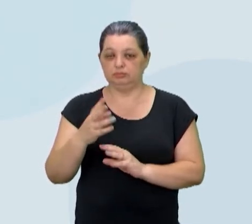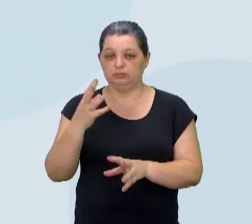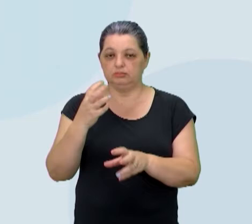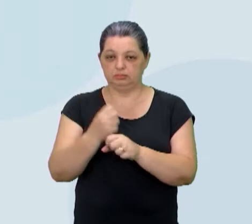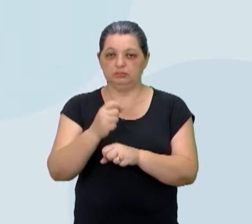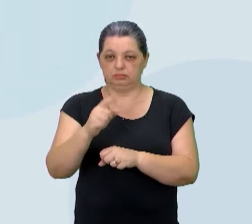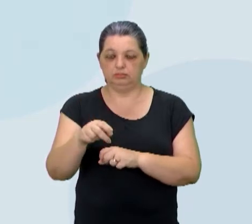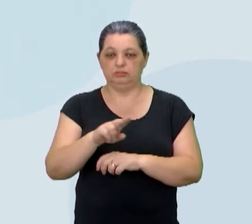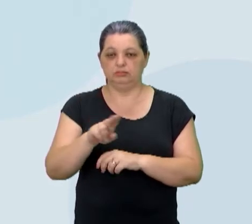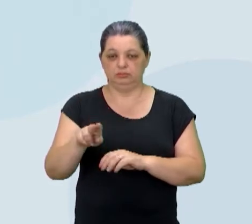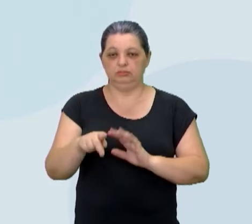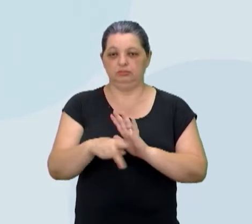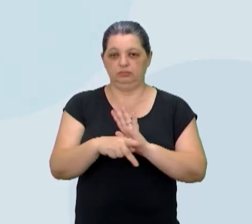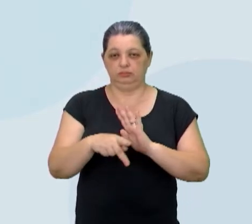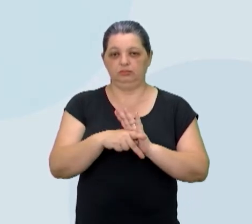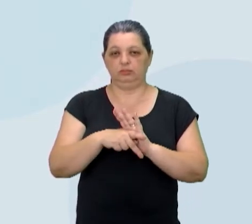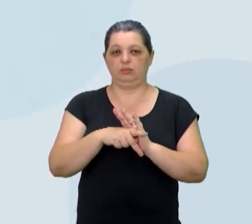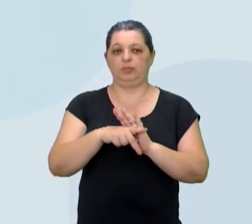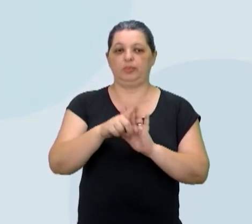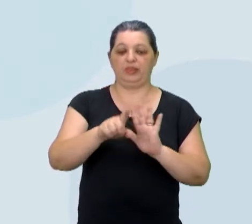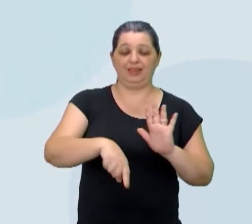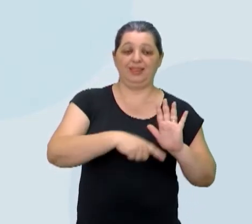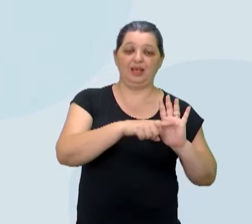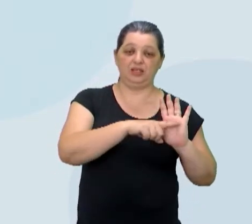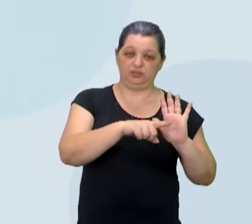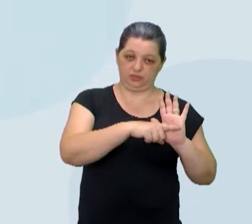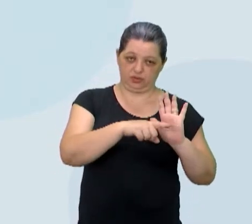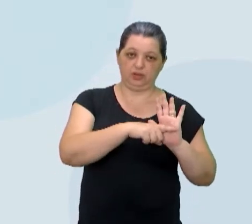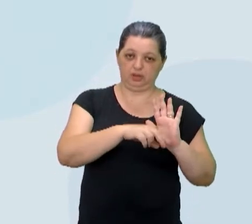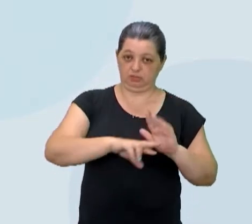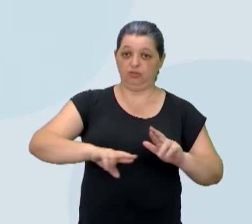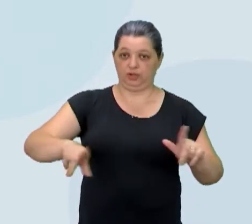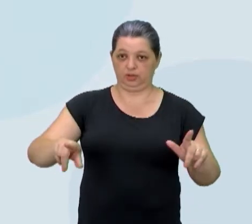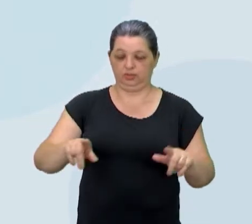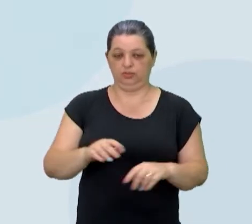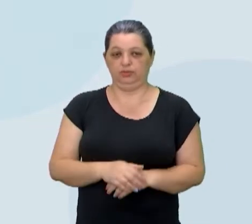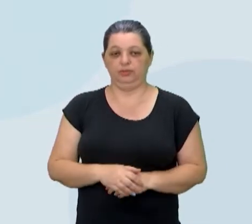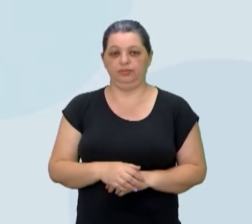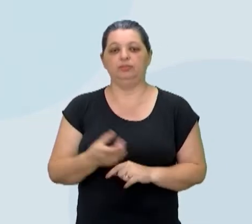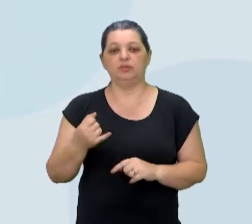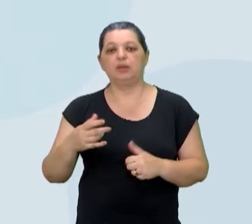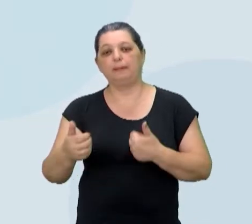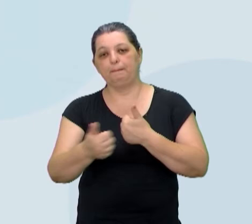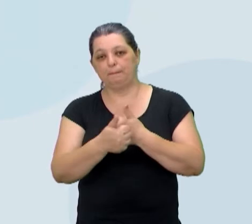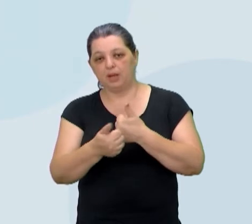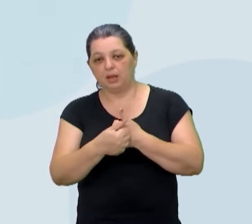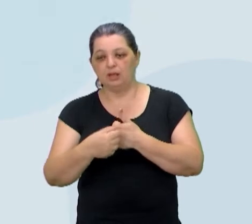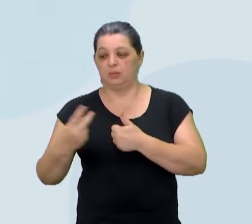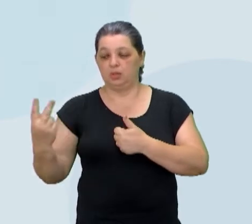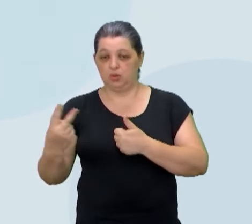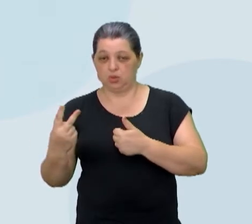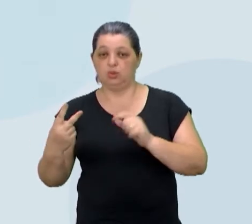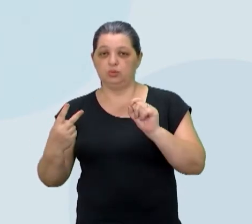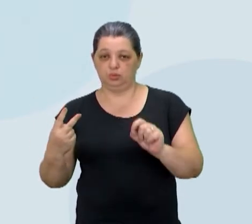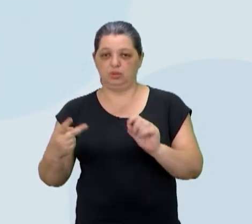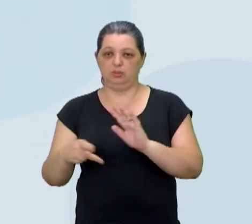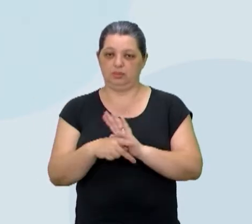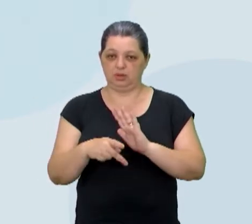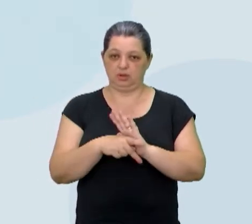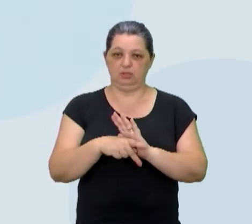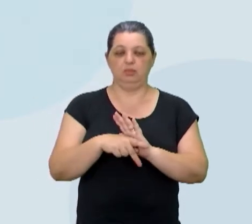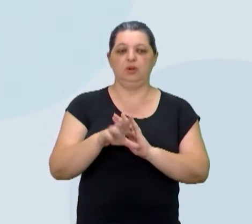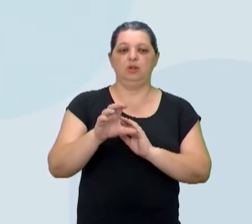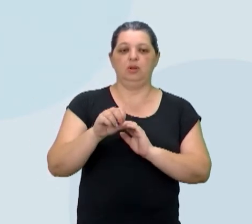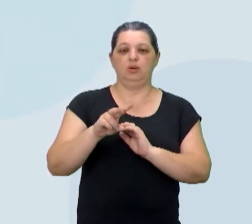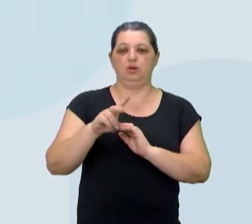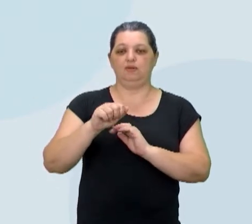eu vou chamar de eletronegatividade, diferença de eletronegatividade. Se ela for próxima a 2, é uma ligação covalente. Então,